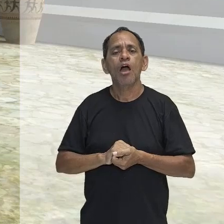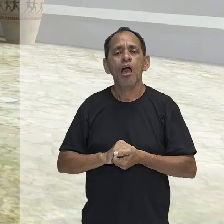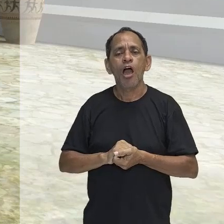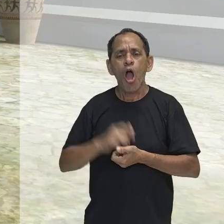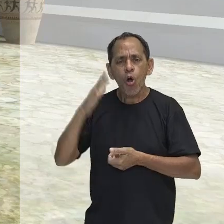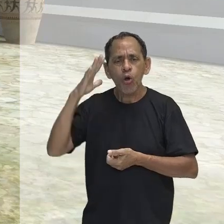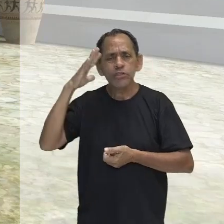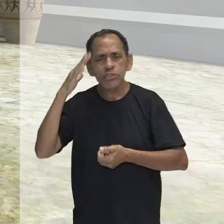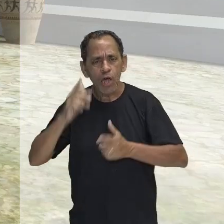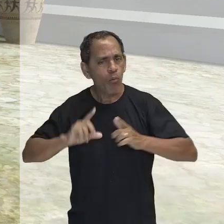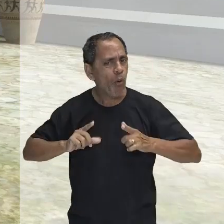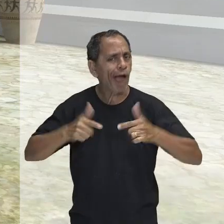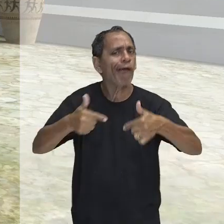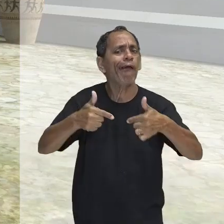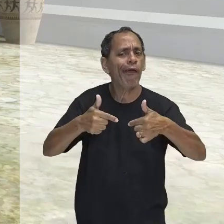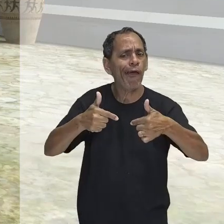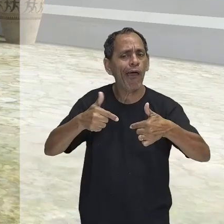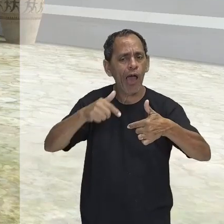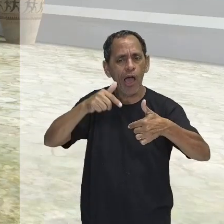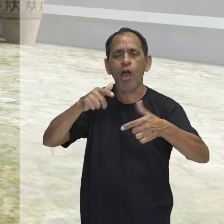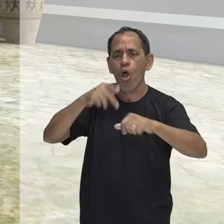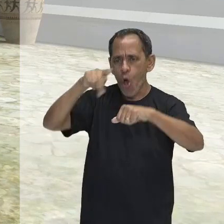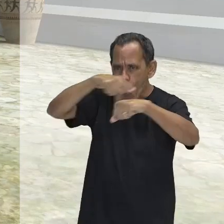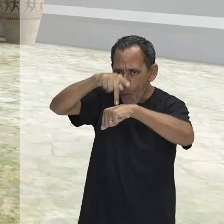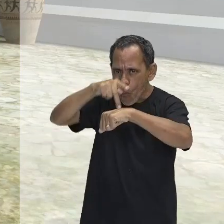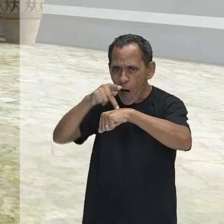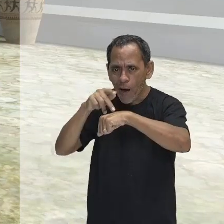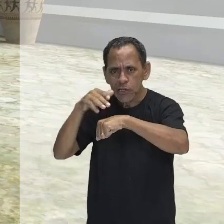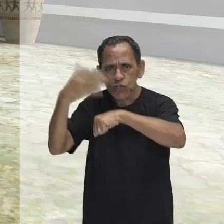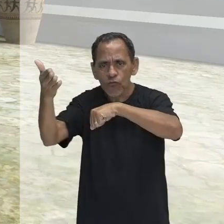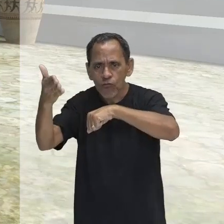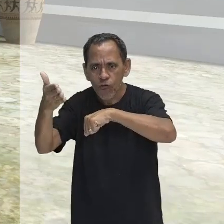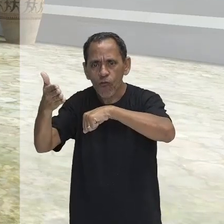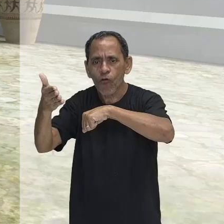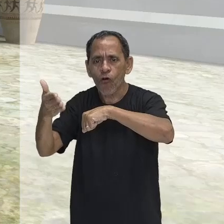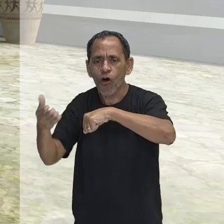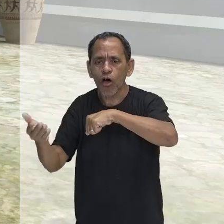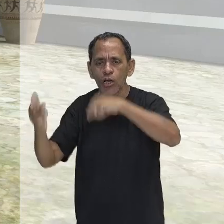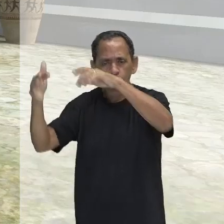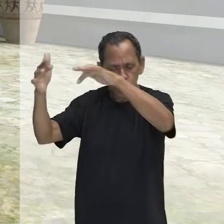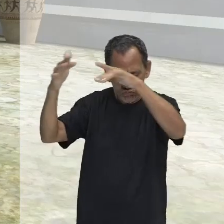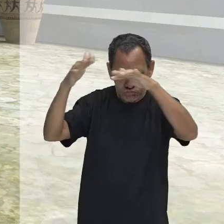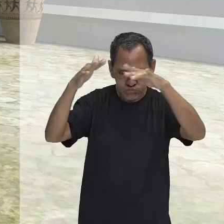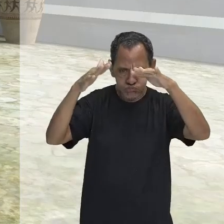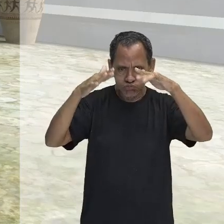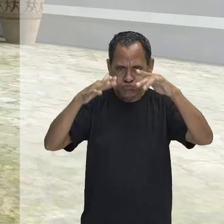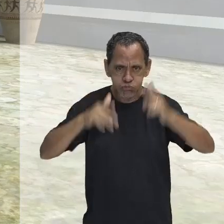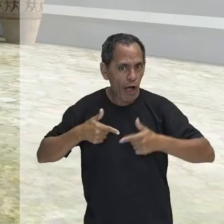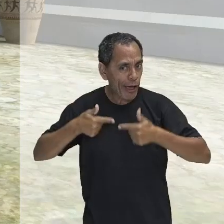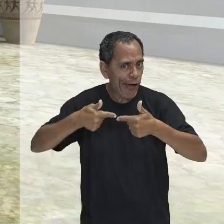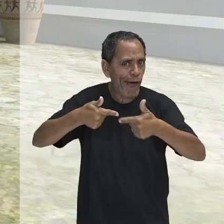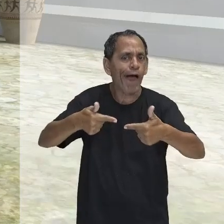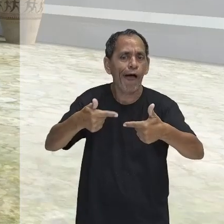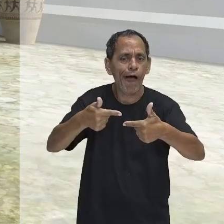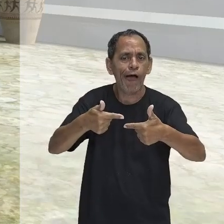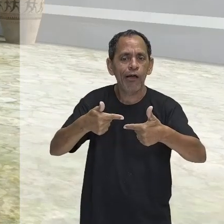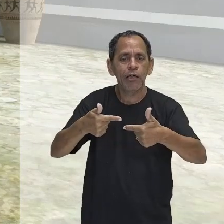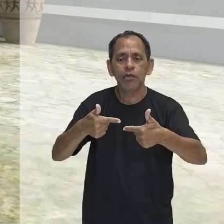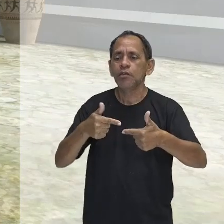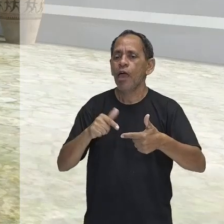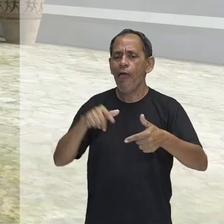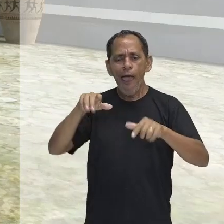um estrangeiro que queria dominar aquele território, geralmente essas cidades-estados, que eram militarizadas, se